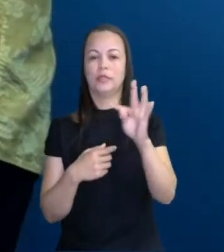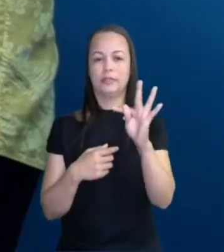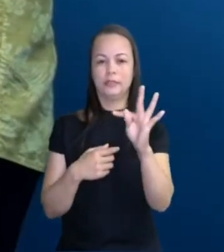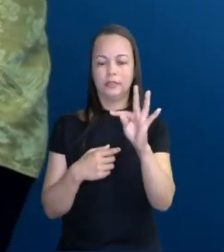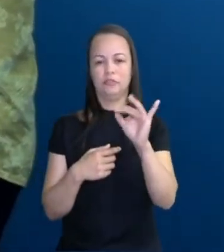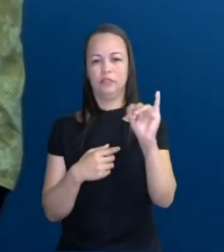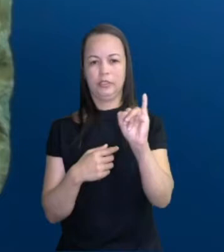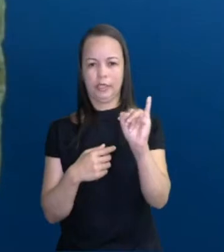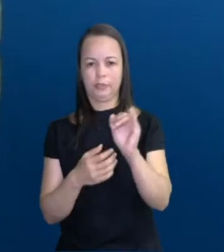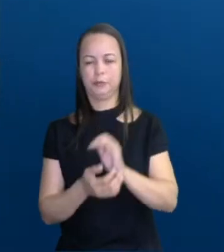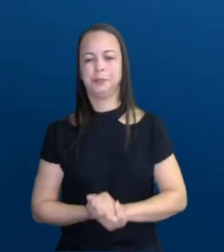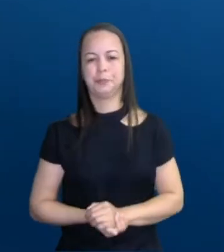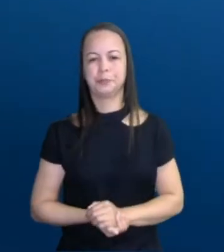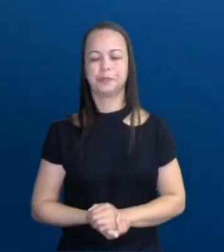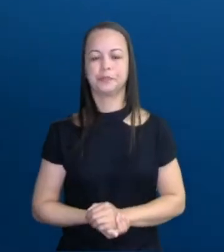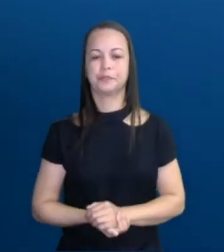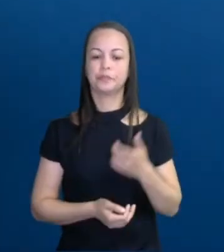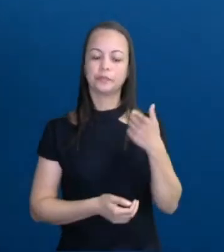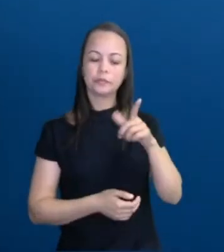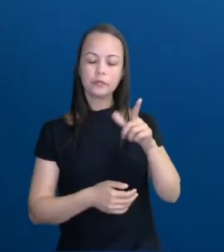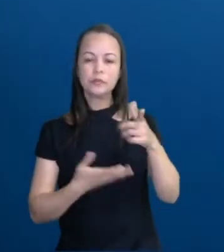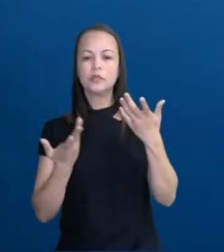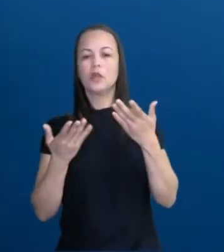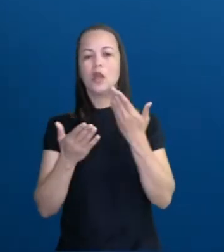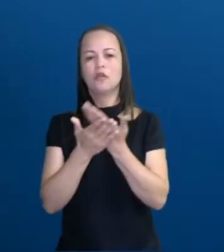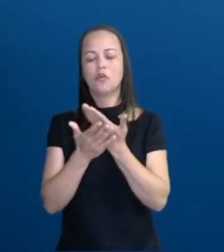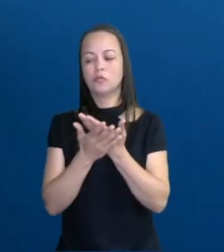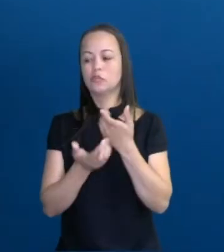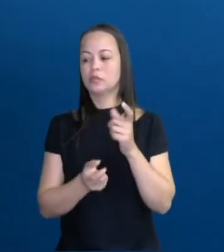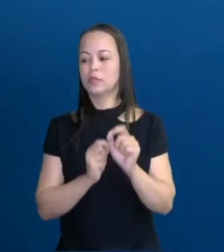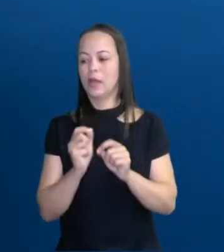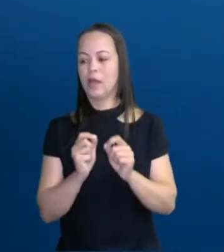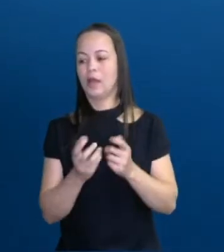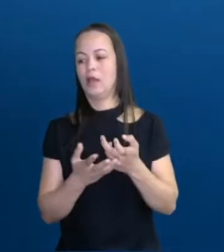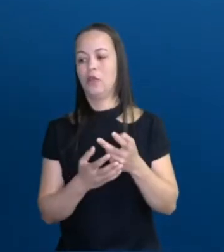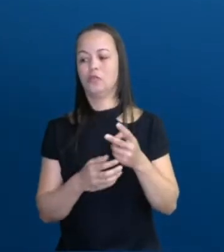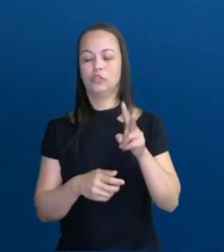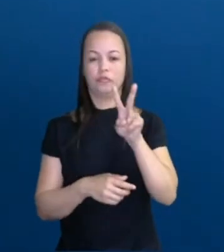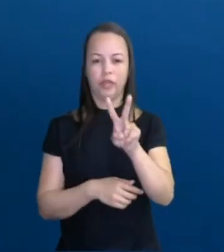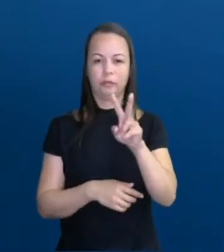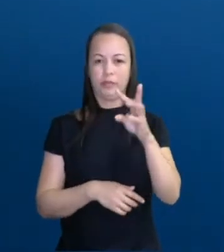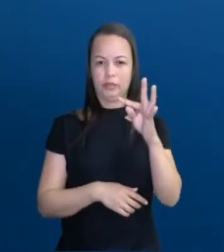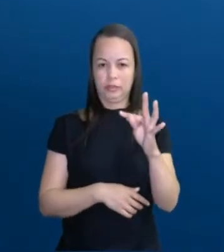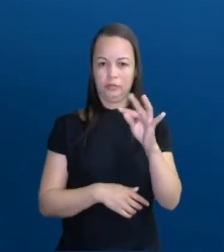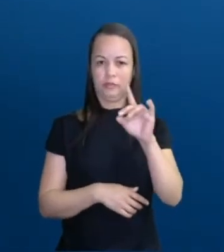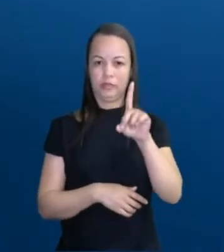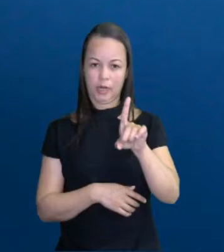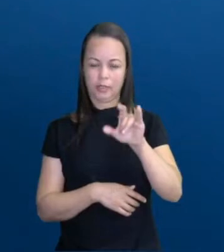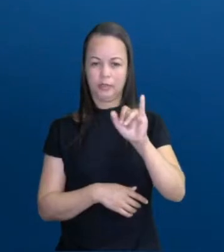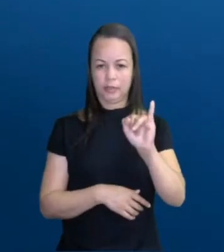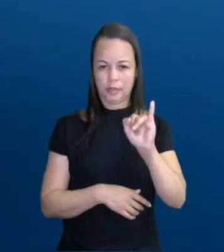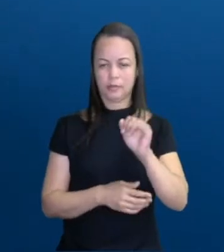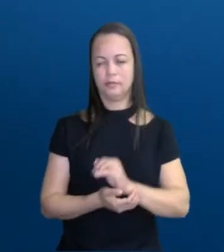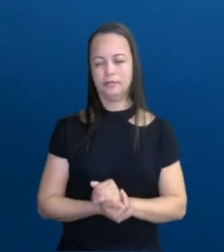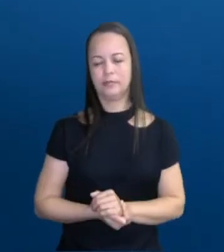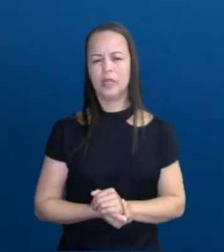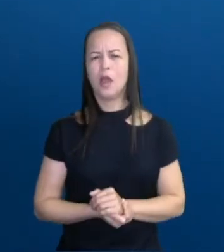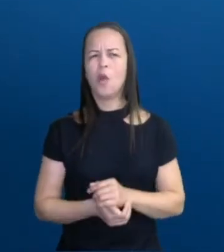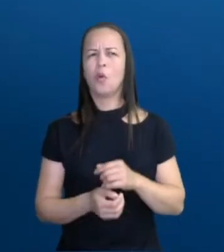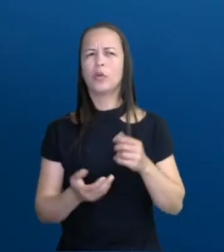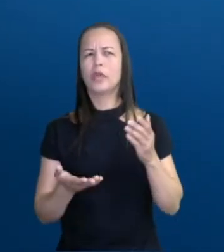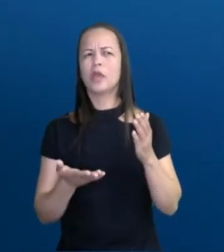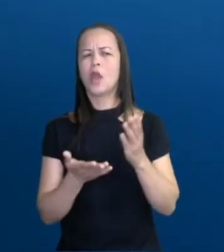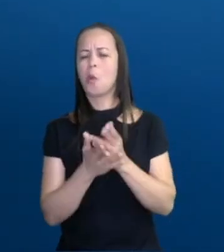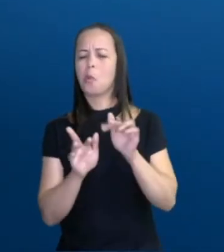próximo verbo que nós vamos estudar são os verbos transitivos diretos e indiretos. o que algumas gramáticas